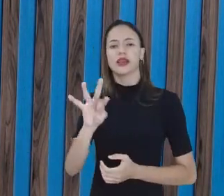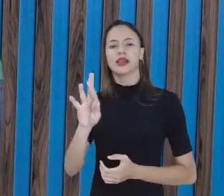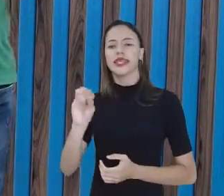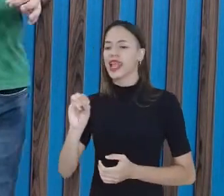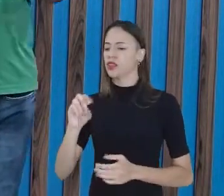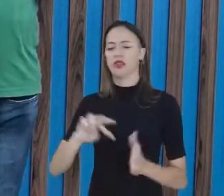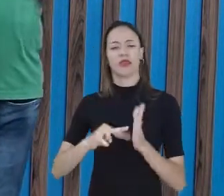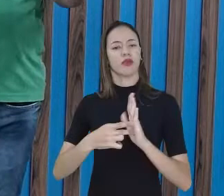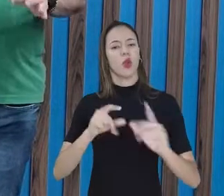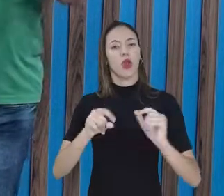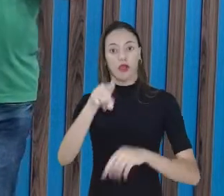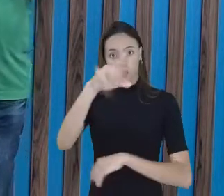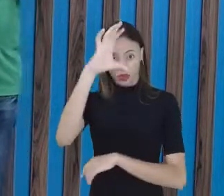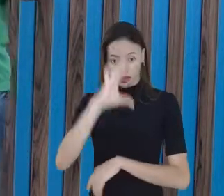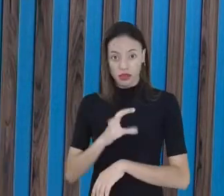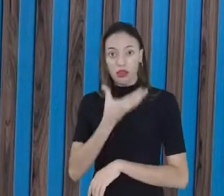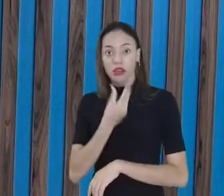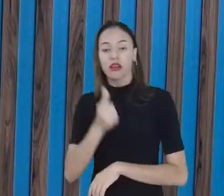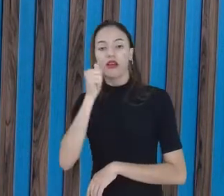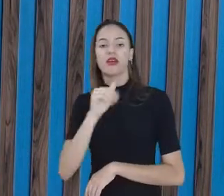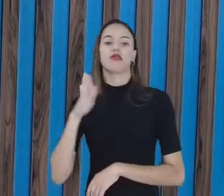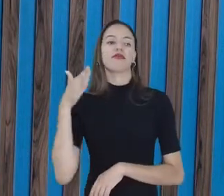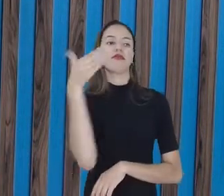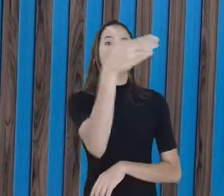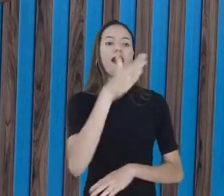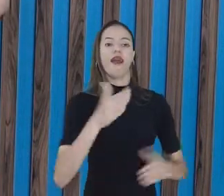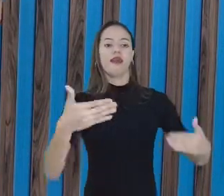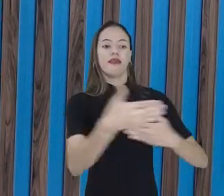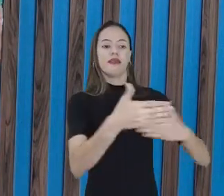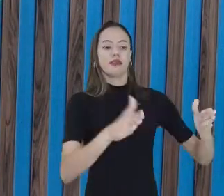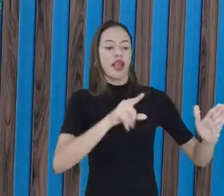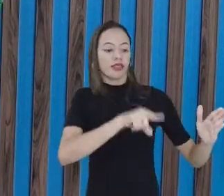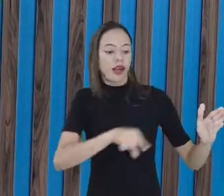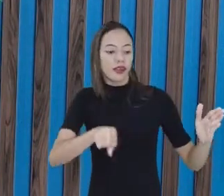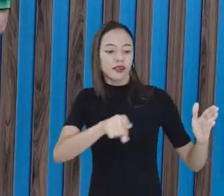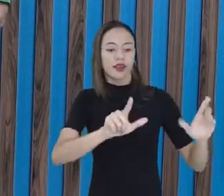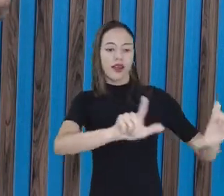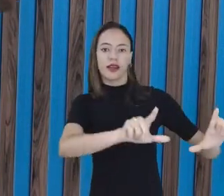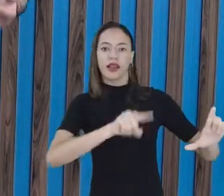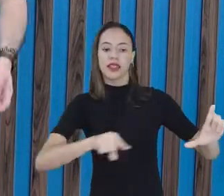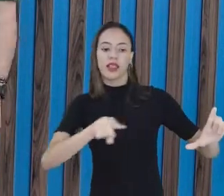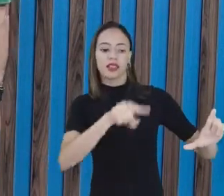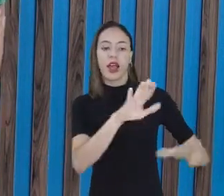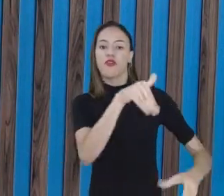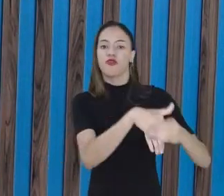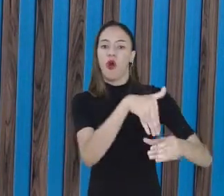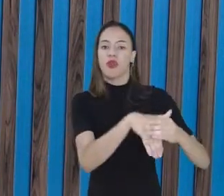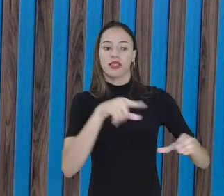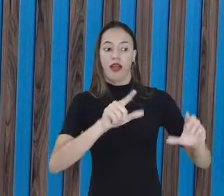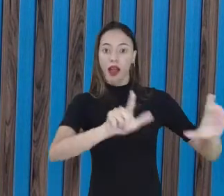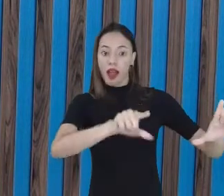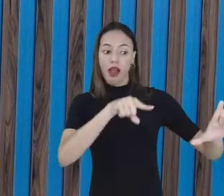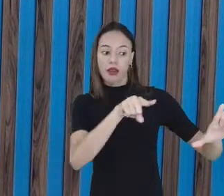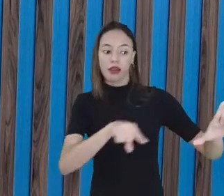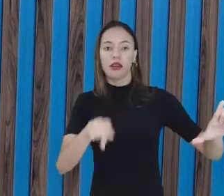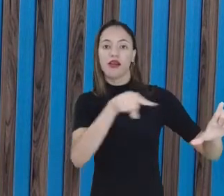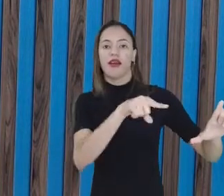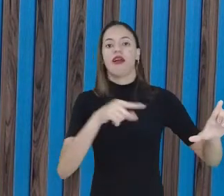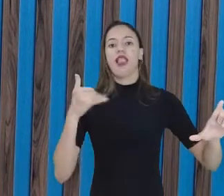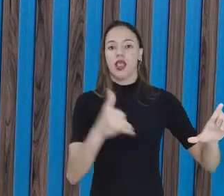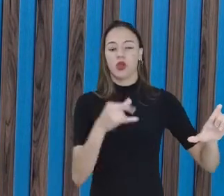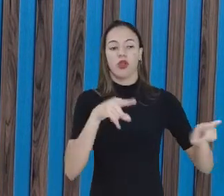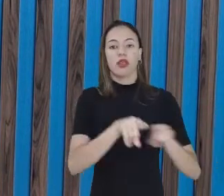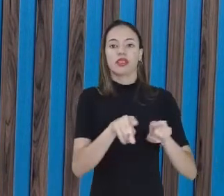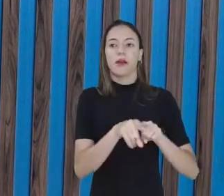cidadão, cidadã, que vai até as urnas e vota ali, digita ali e vota, né, hoje, urnas eletrônicas, né? E simultâneo em todo